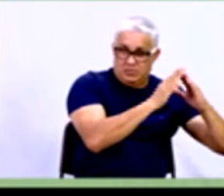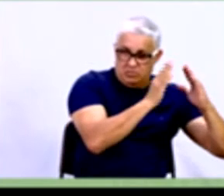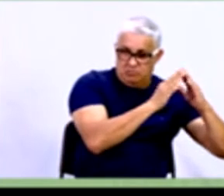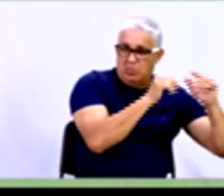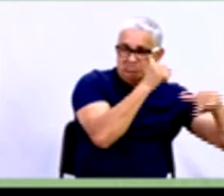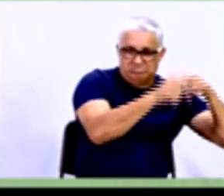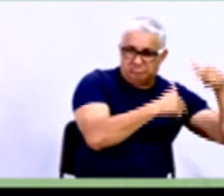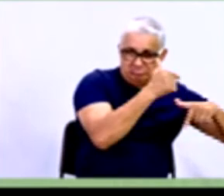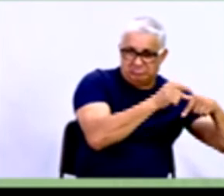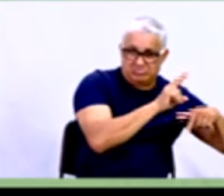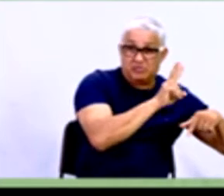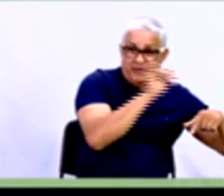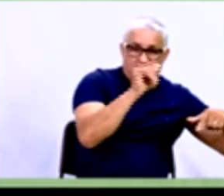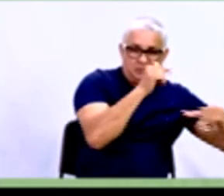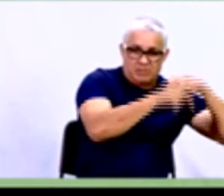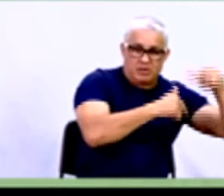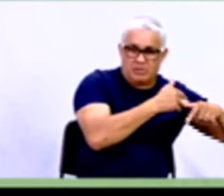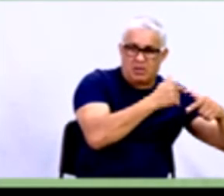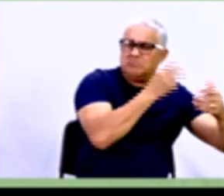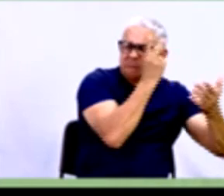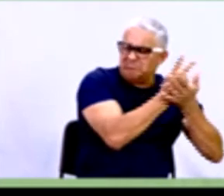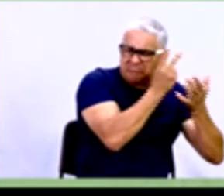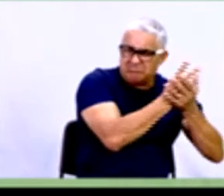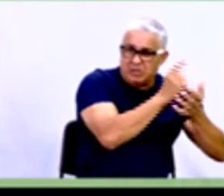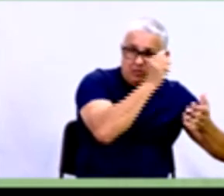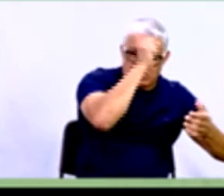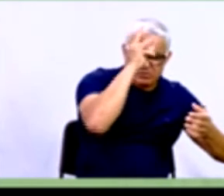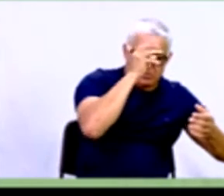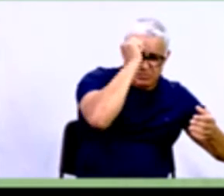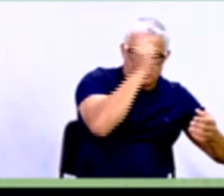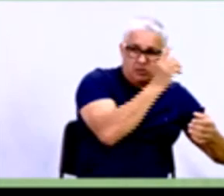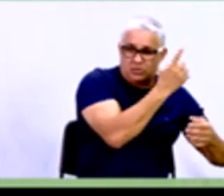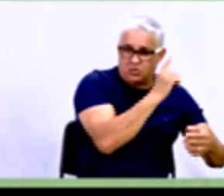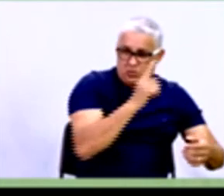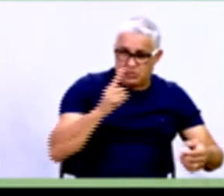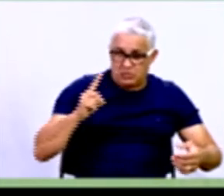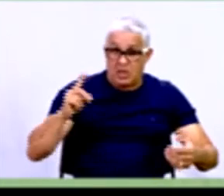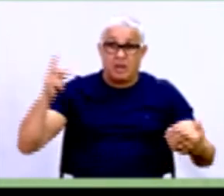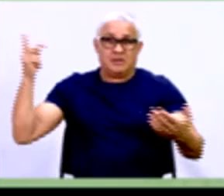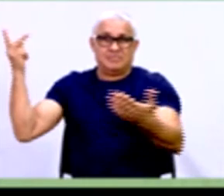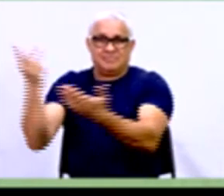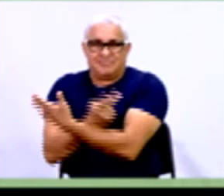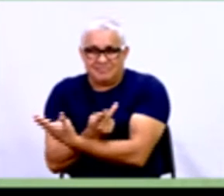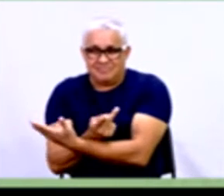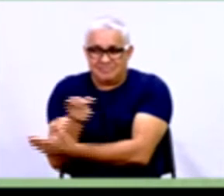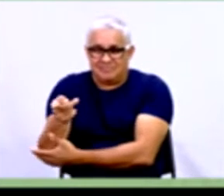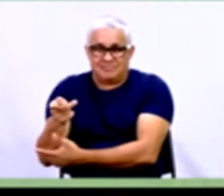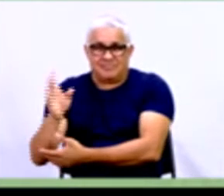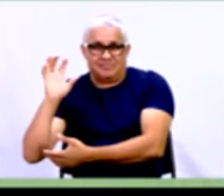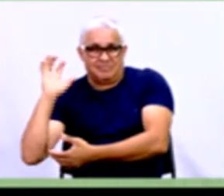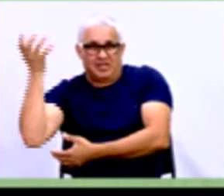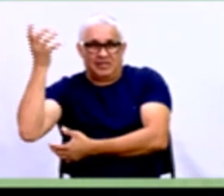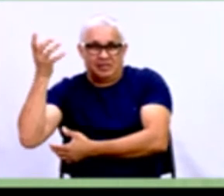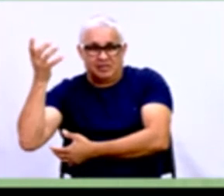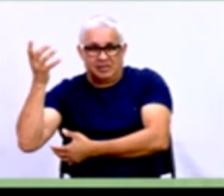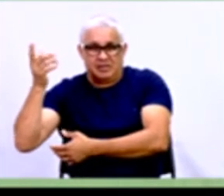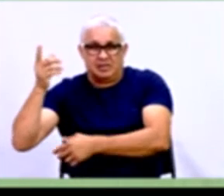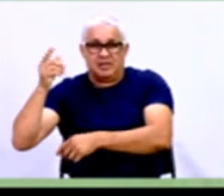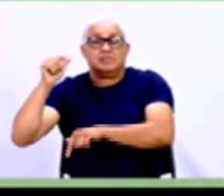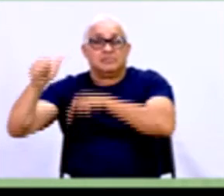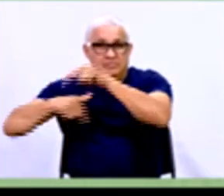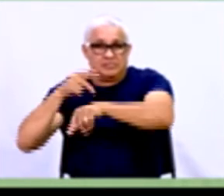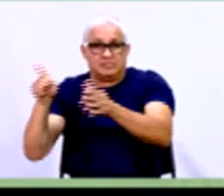casa, ele faz todos os dias o mesmo percurso e aí ele sofre um acidente. É considerado acidente de trabalho porque ele está